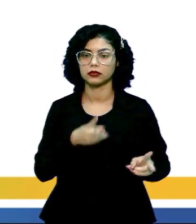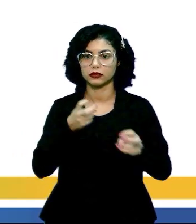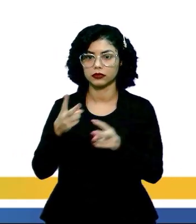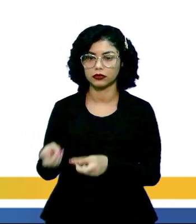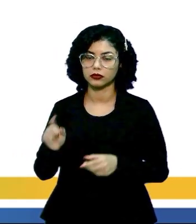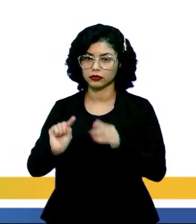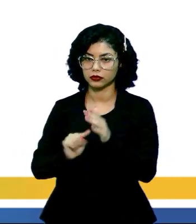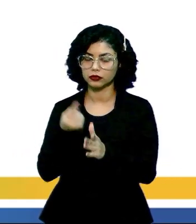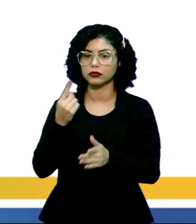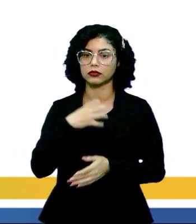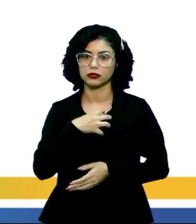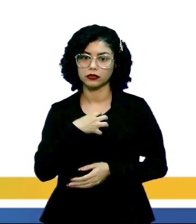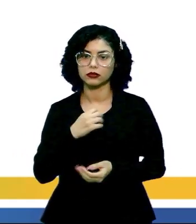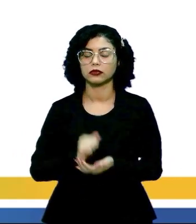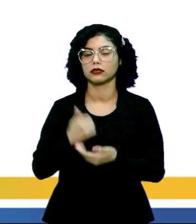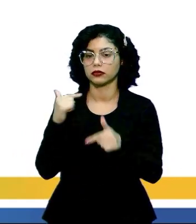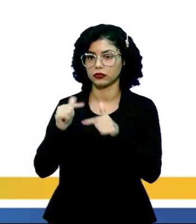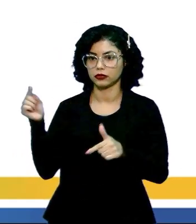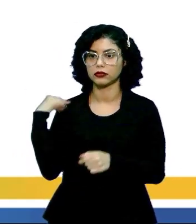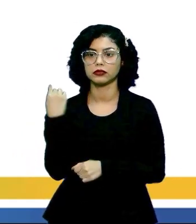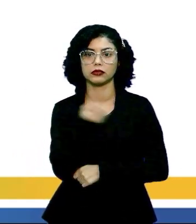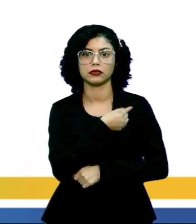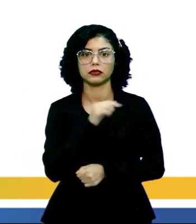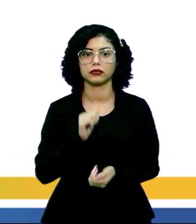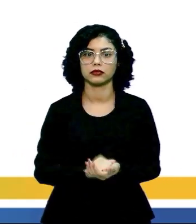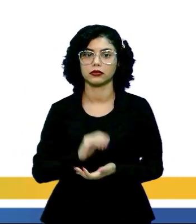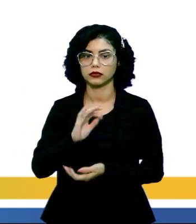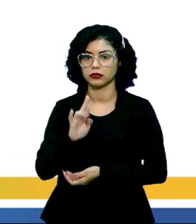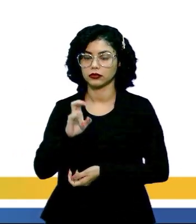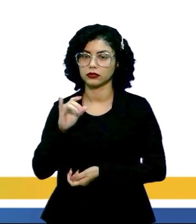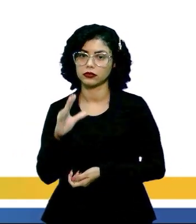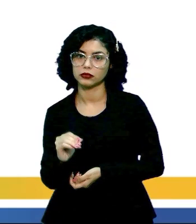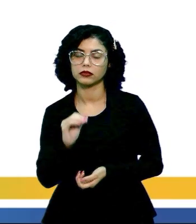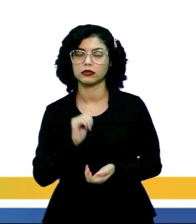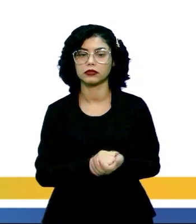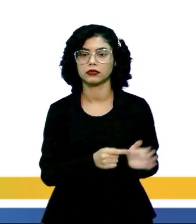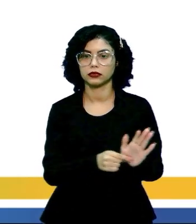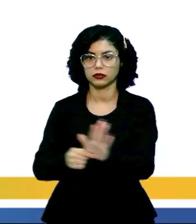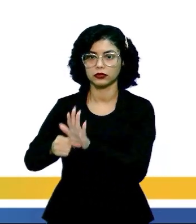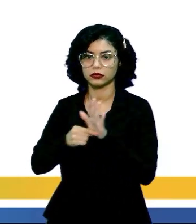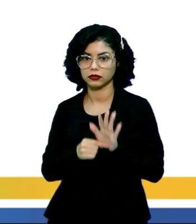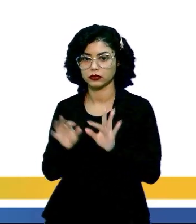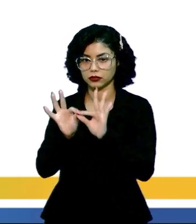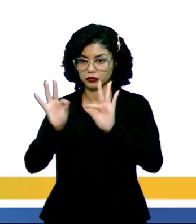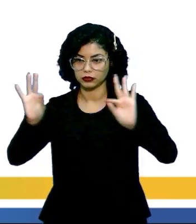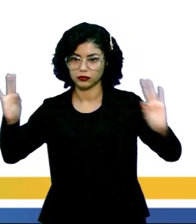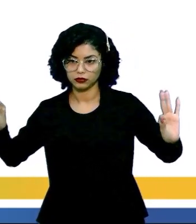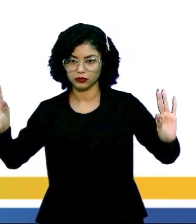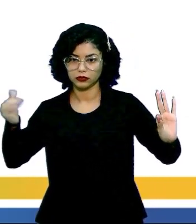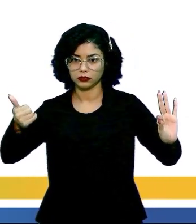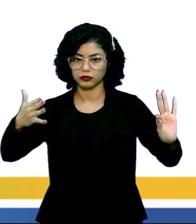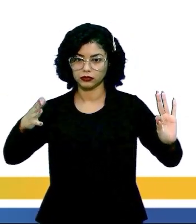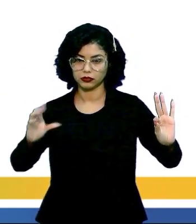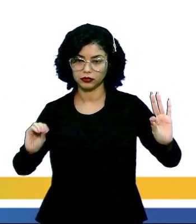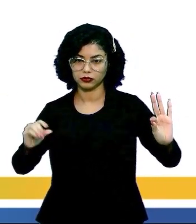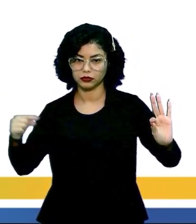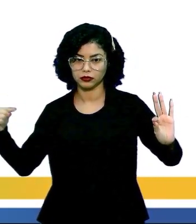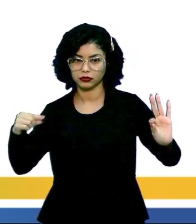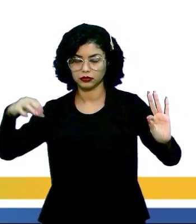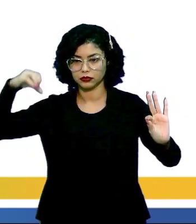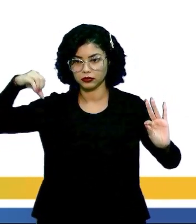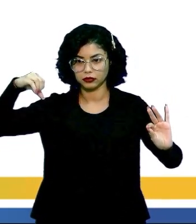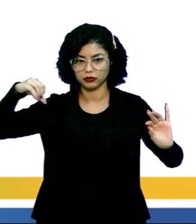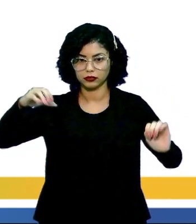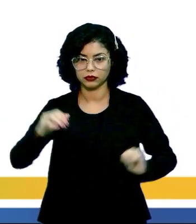Observe que no primeiro momento nós vamos trabalhar com notação científica. Ele vai estar representado o diâmetro de 10 elevado a menos